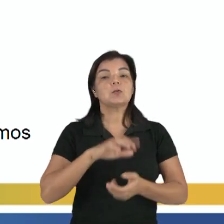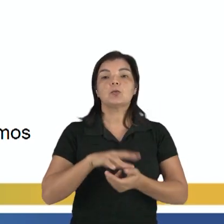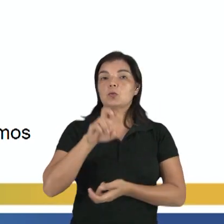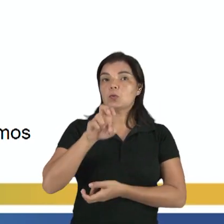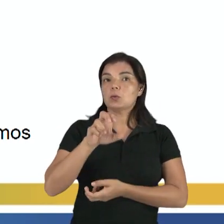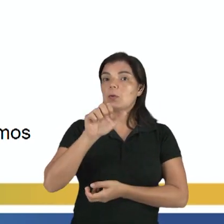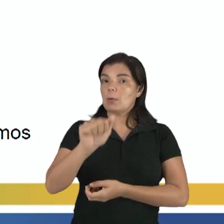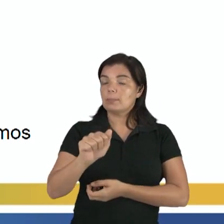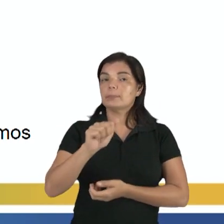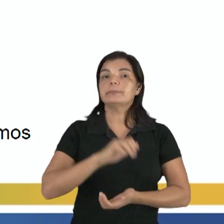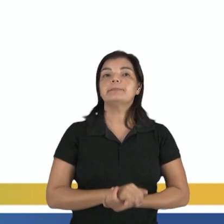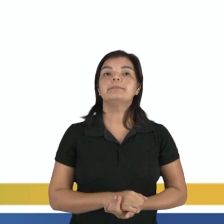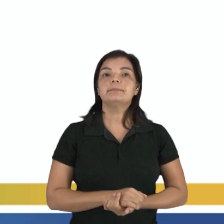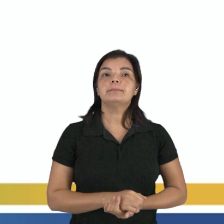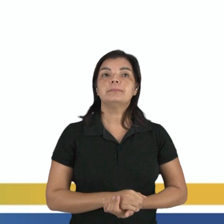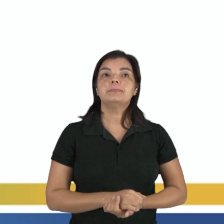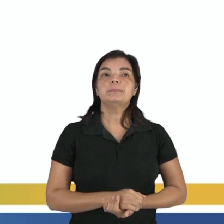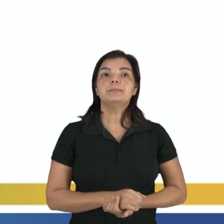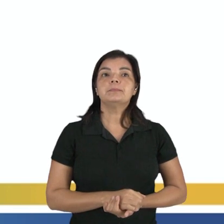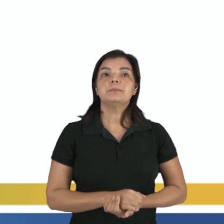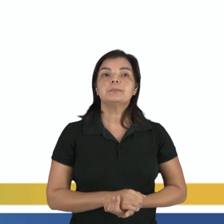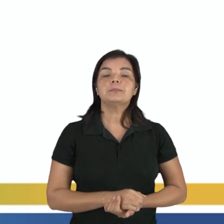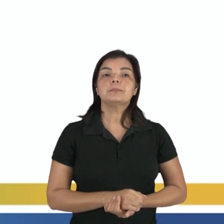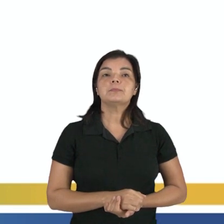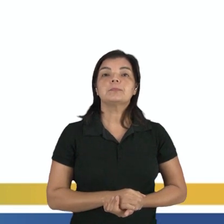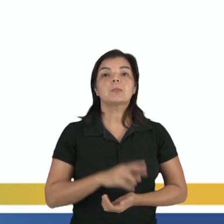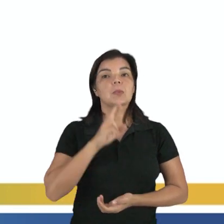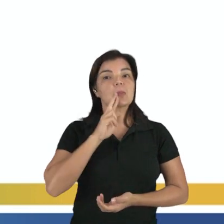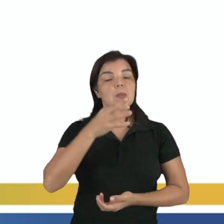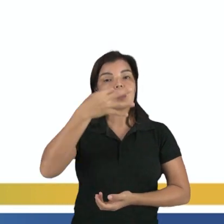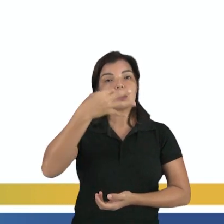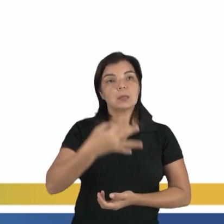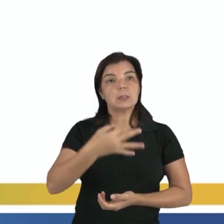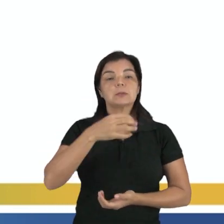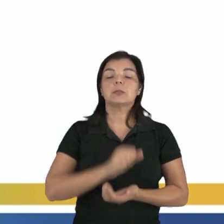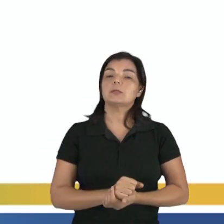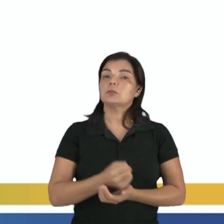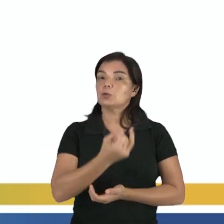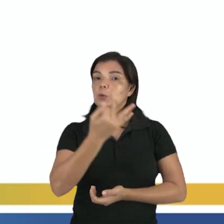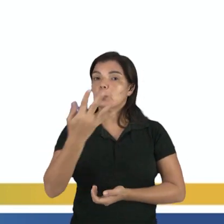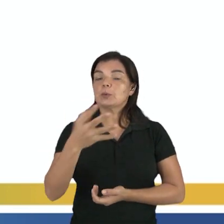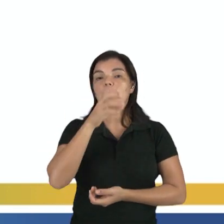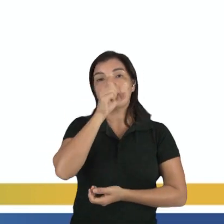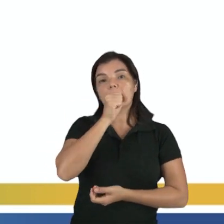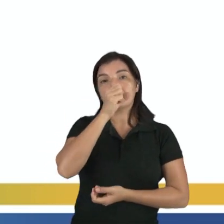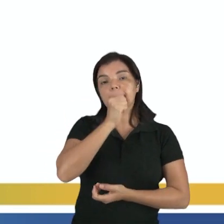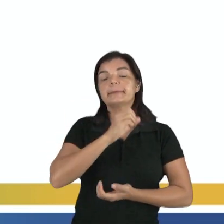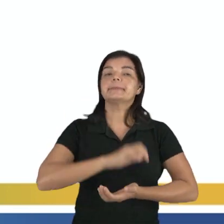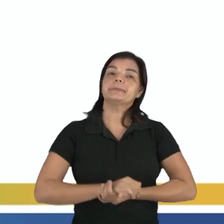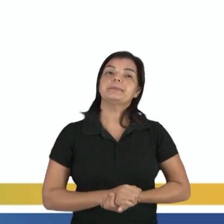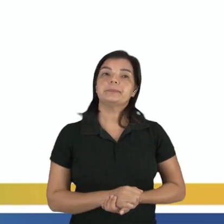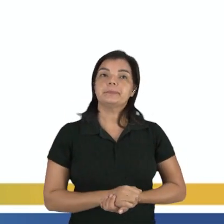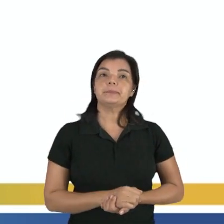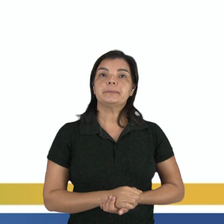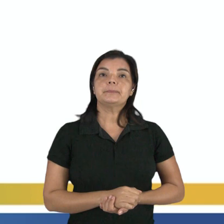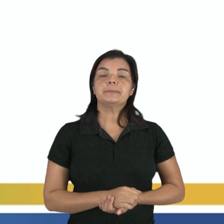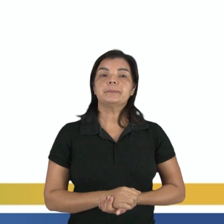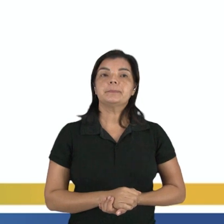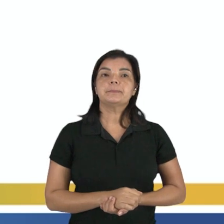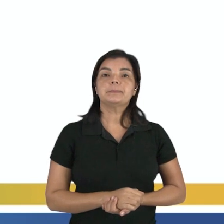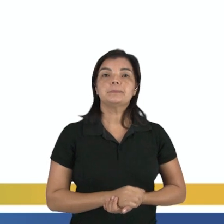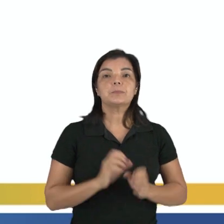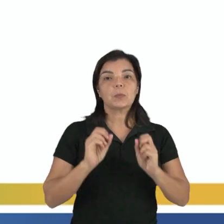é uma opção de 5 âmperes tá O que é exatamente a quantidade aqui no fusível